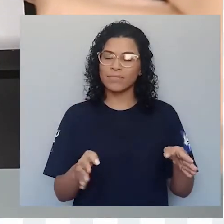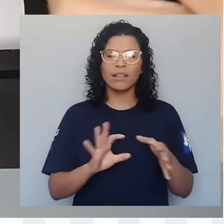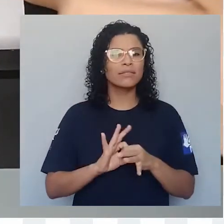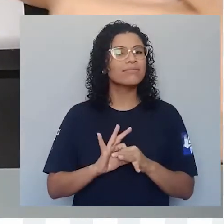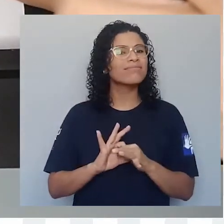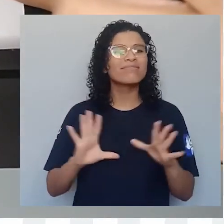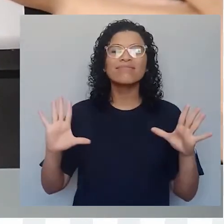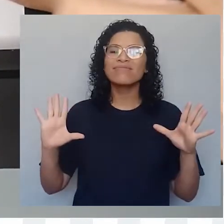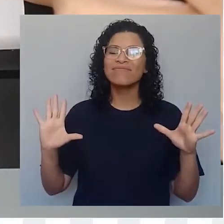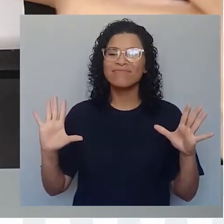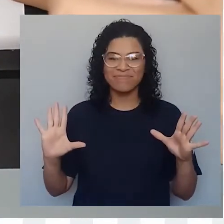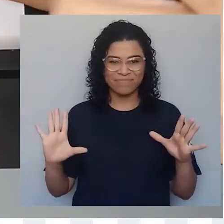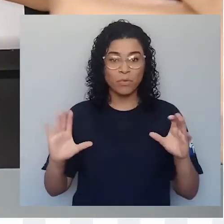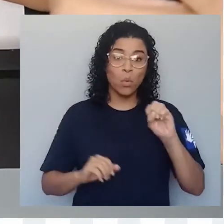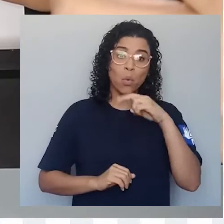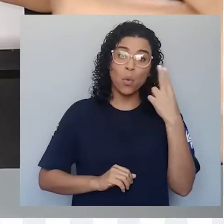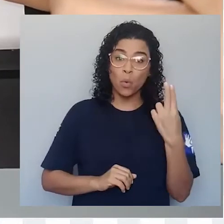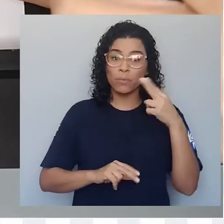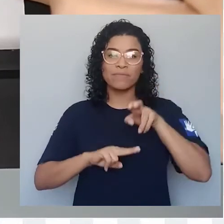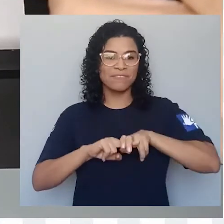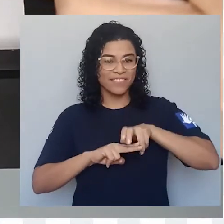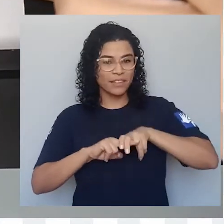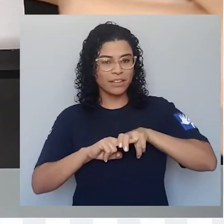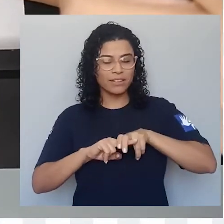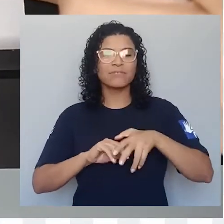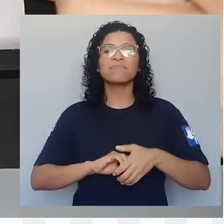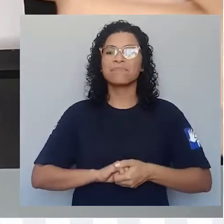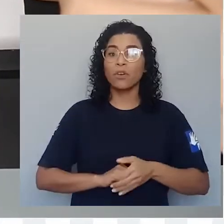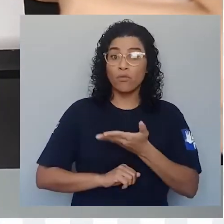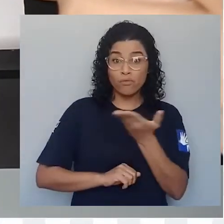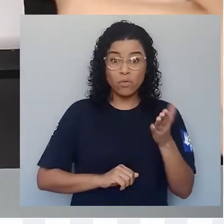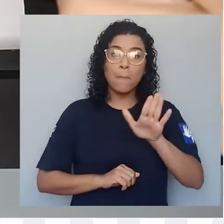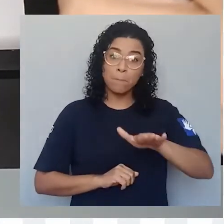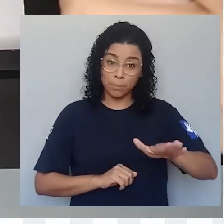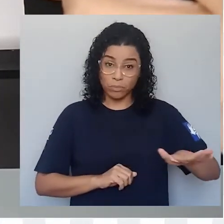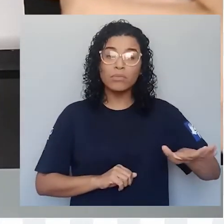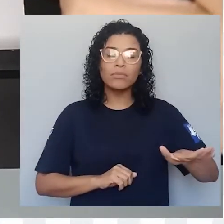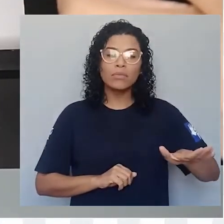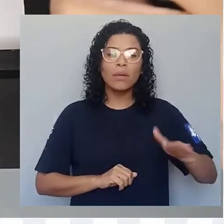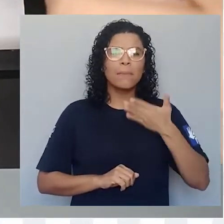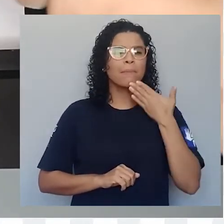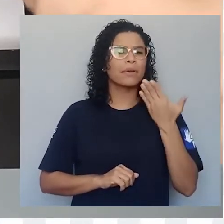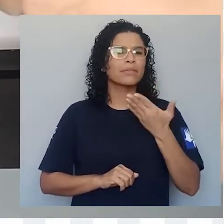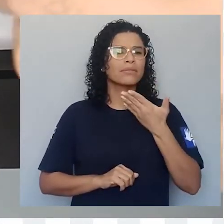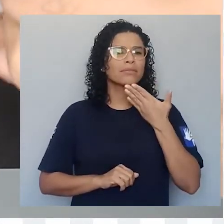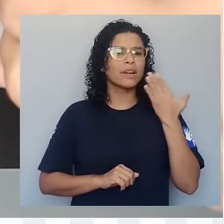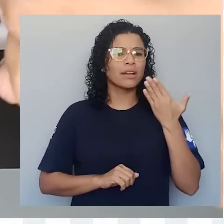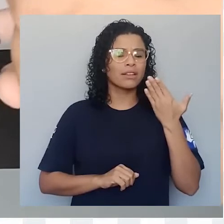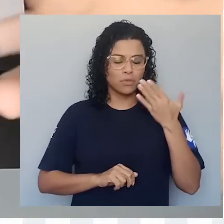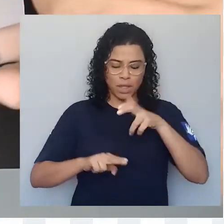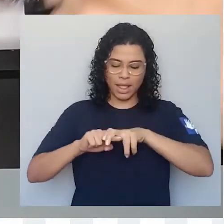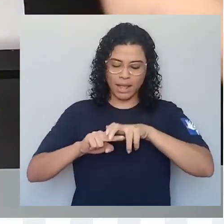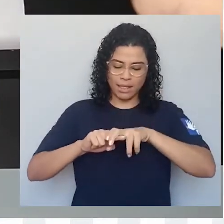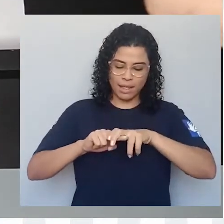menor. Você pode colar embaixo da cadeira. Como você é pequenininho, fica mais fácil de